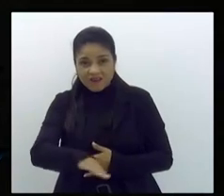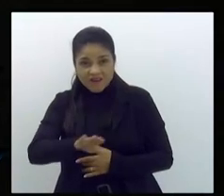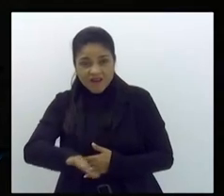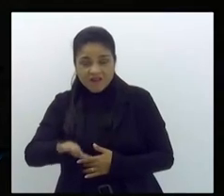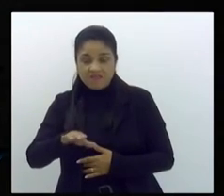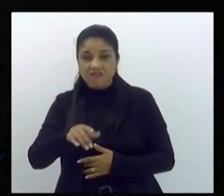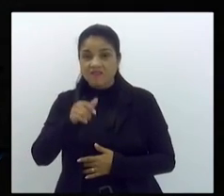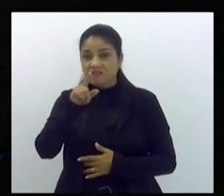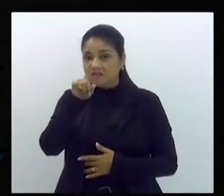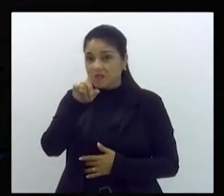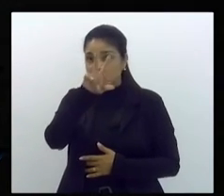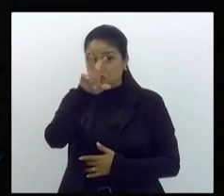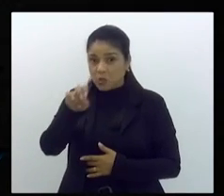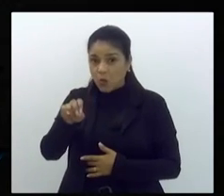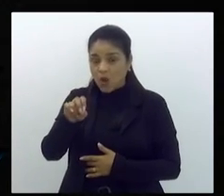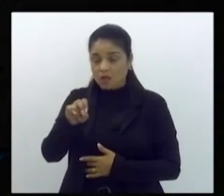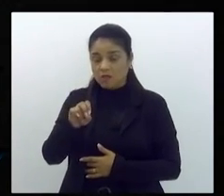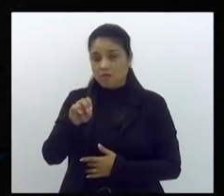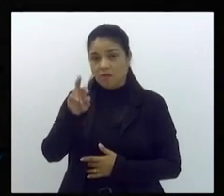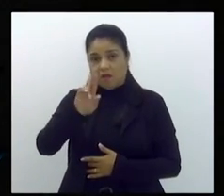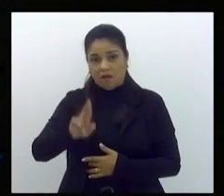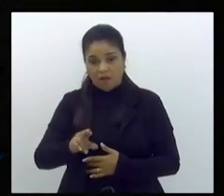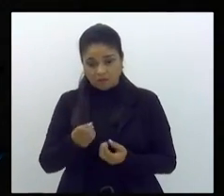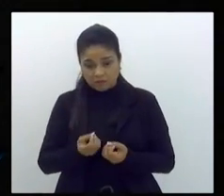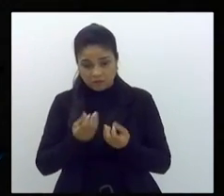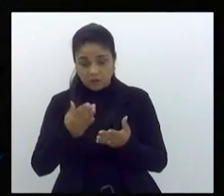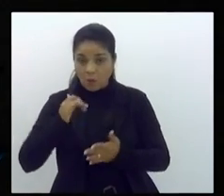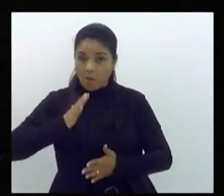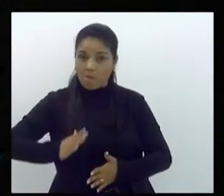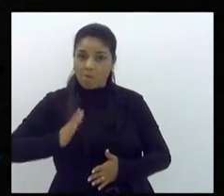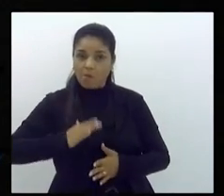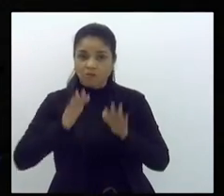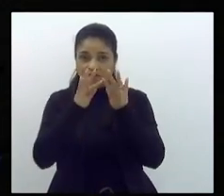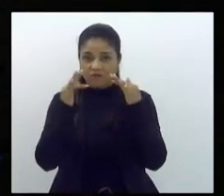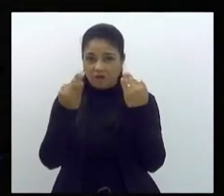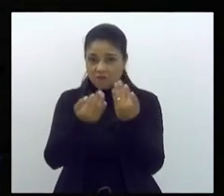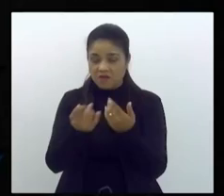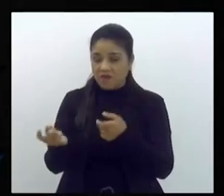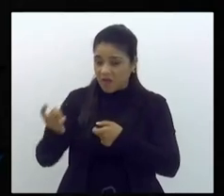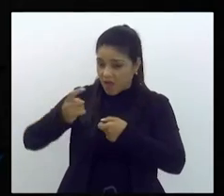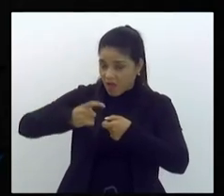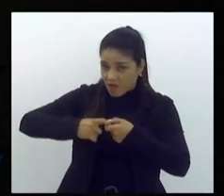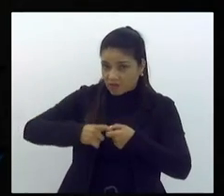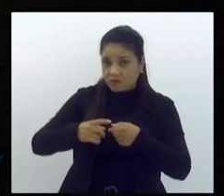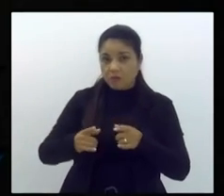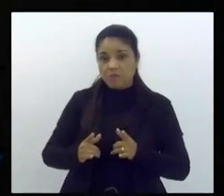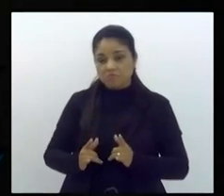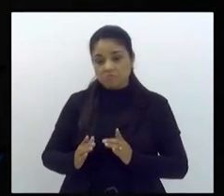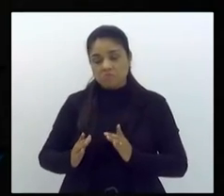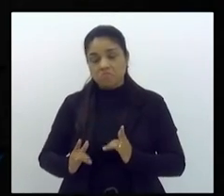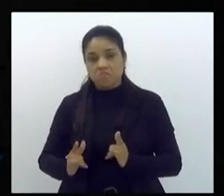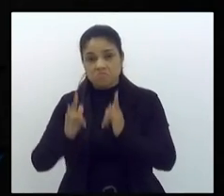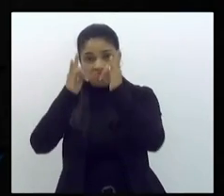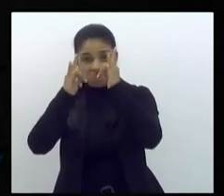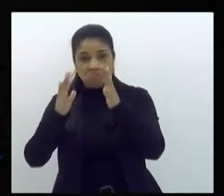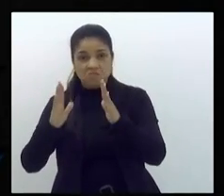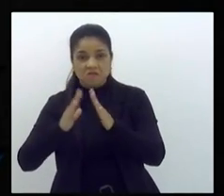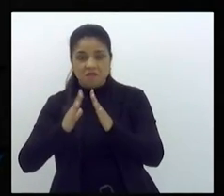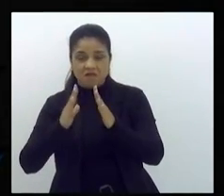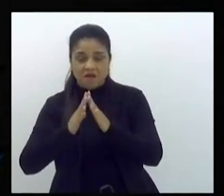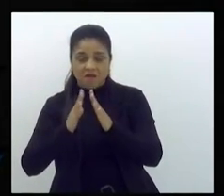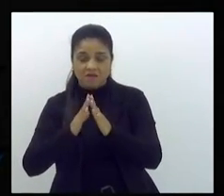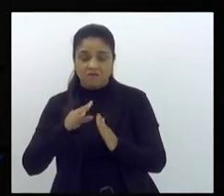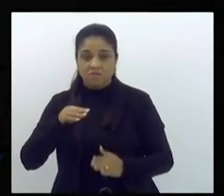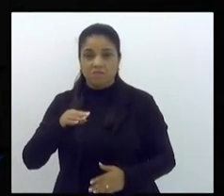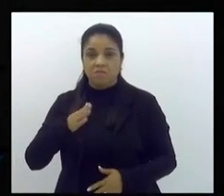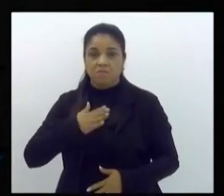novo Bolsa Família agora nós vamos retomar o Minha Casa Minha Vida e como eu já disse aqui quatro bilhões de reais só para